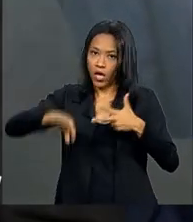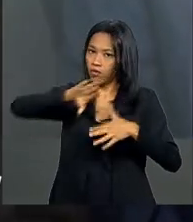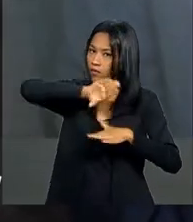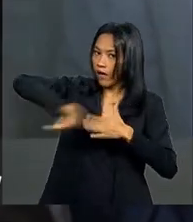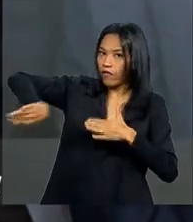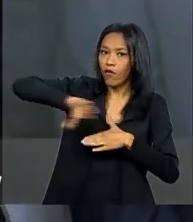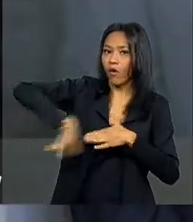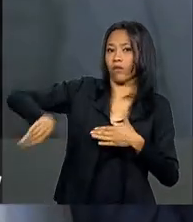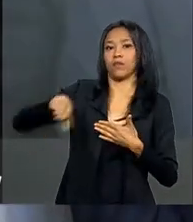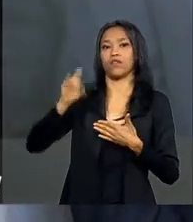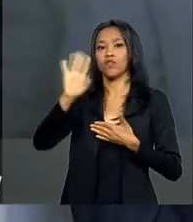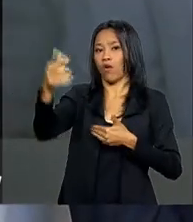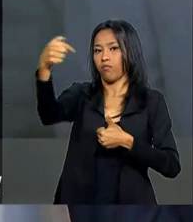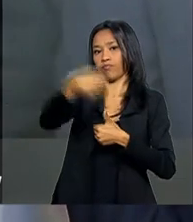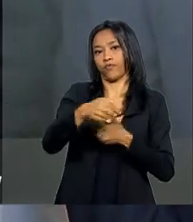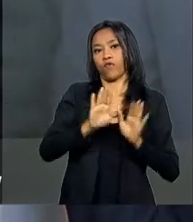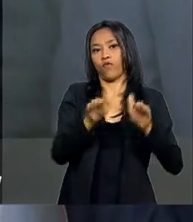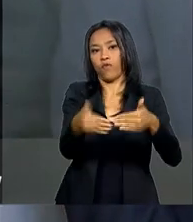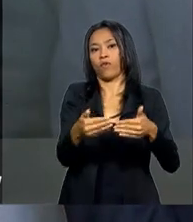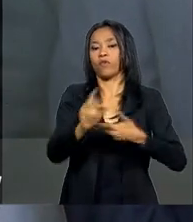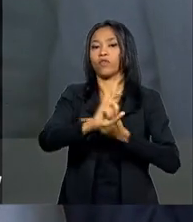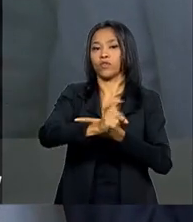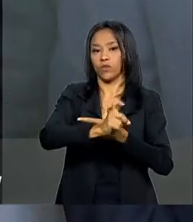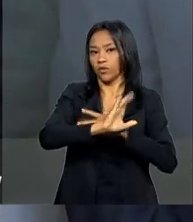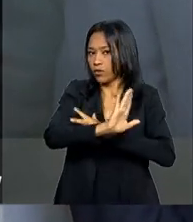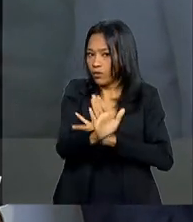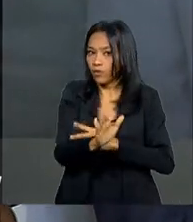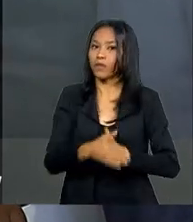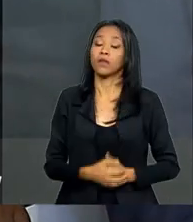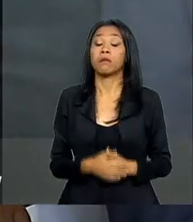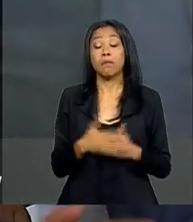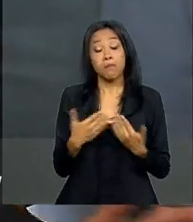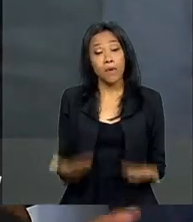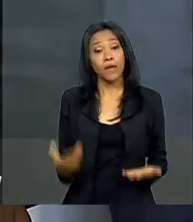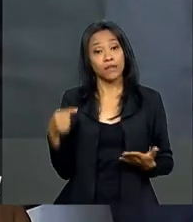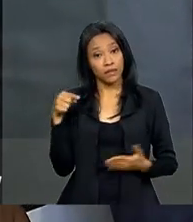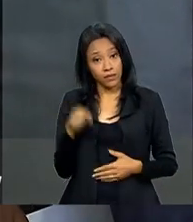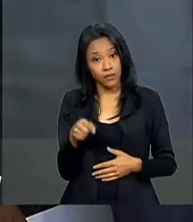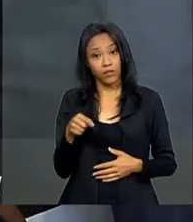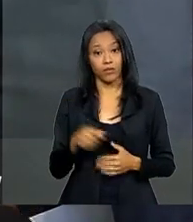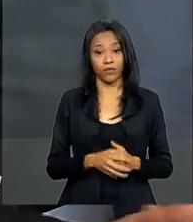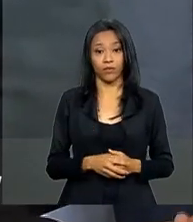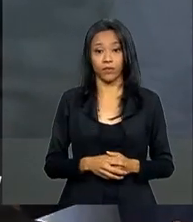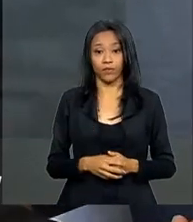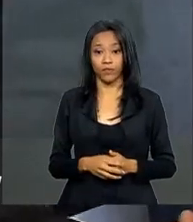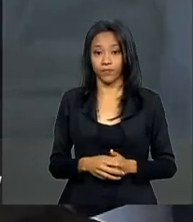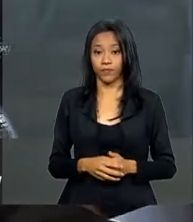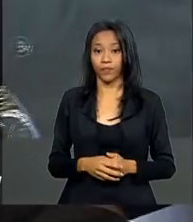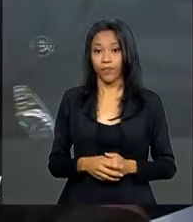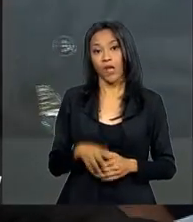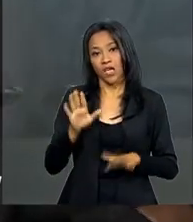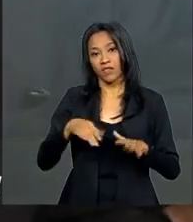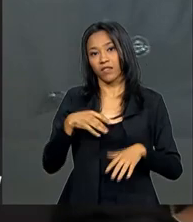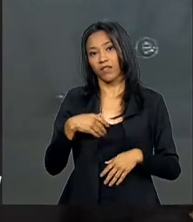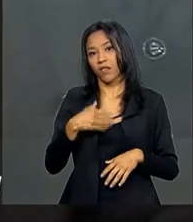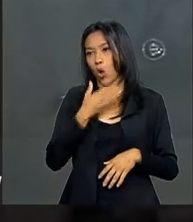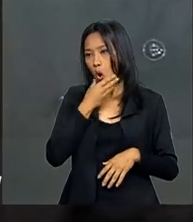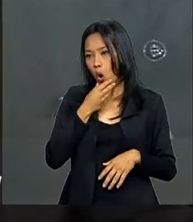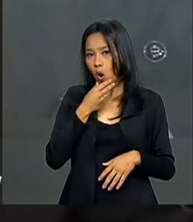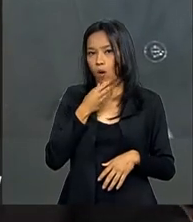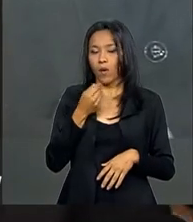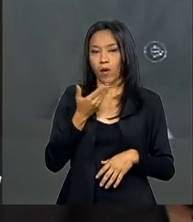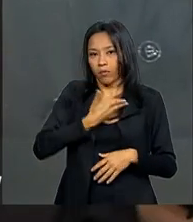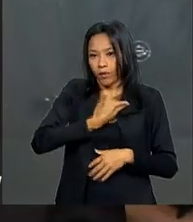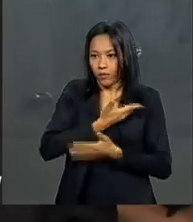Judiciário. Mas isto tudo, meus senhores, meus amigos, está... Eu não chamo de senhores e senhoras, porque um dia me criticaram por isso, né? Estou dizendo meus